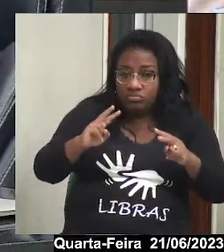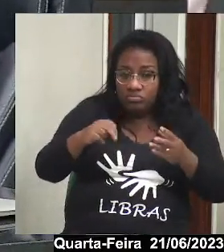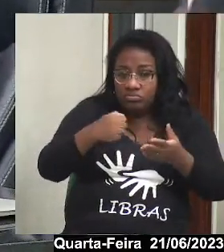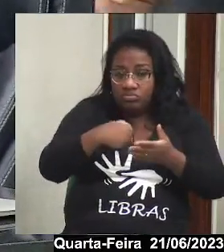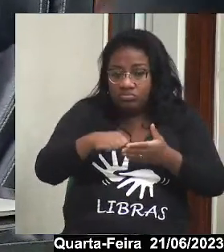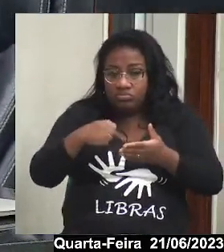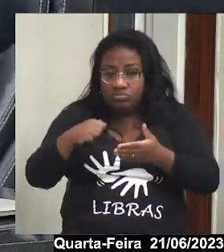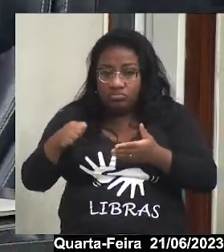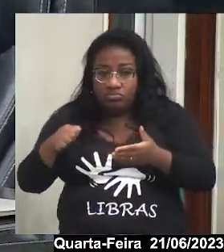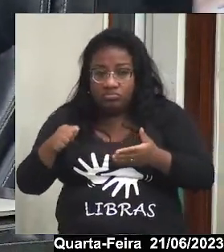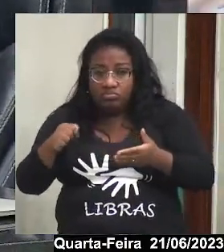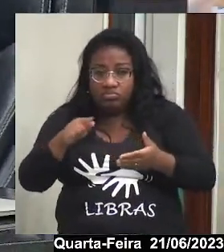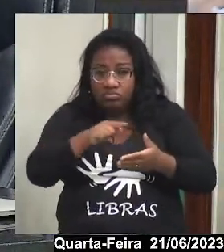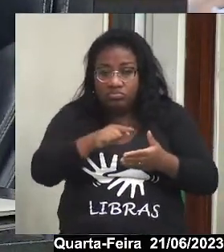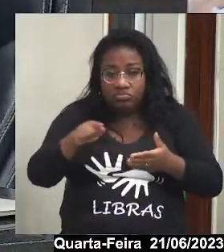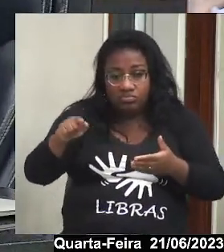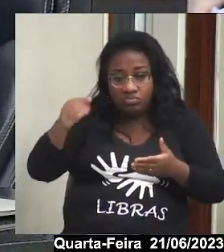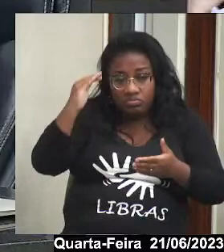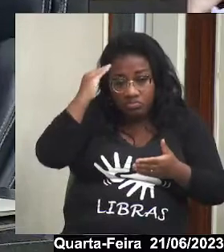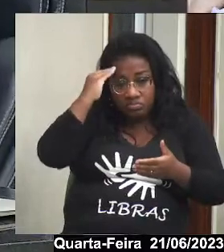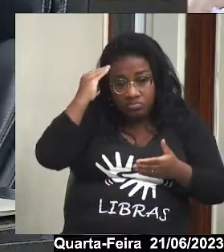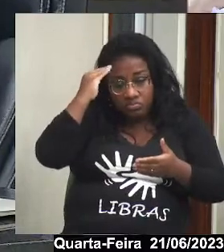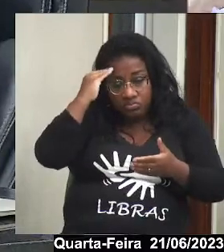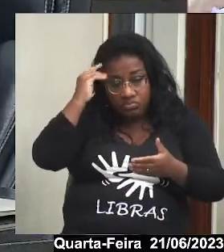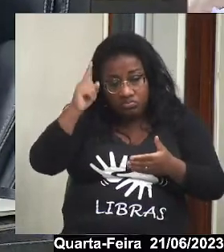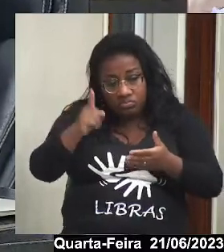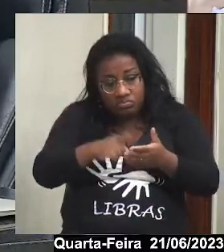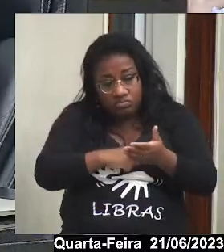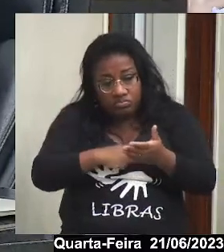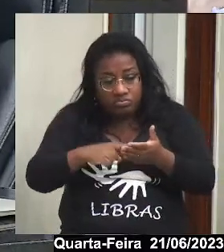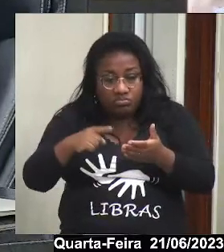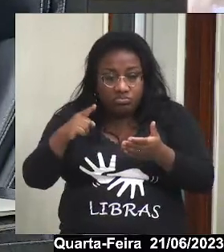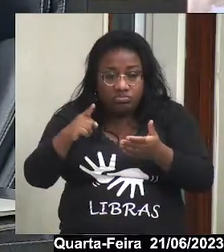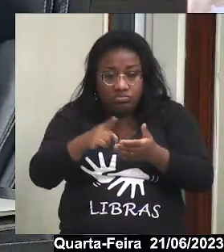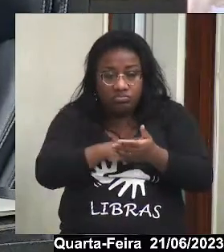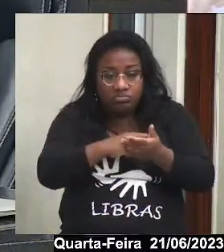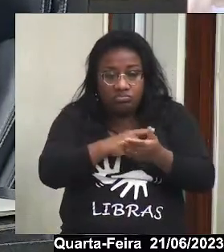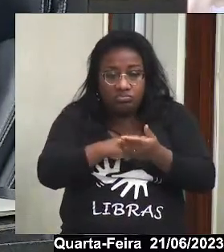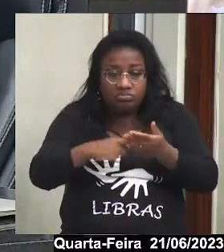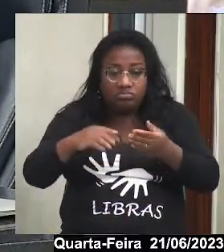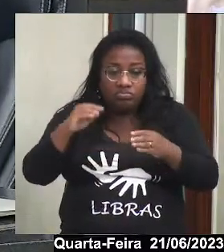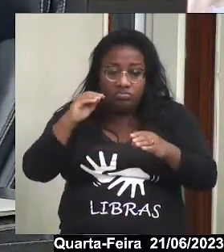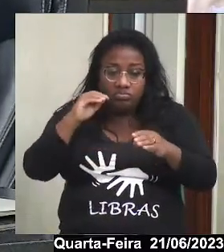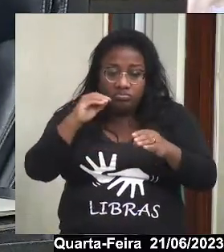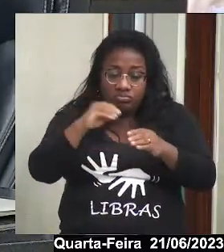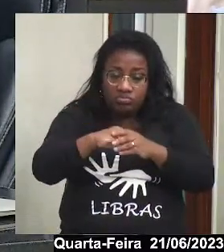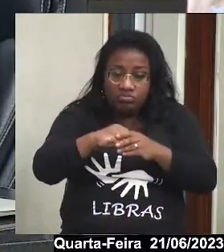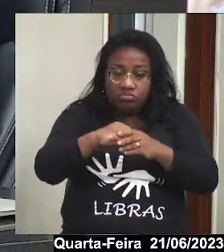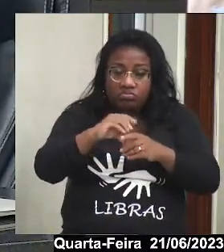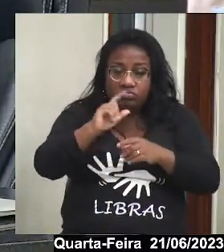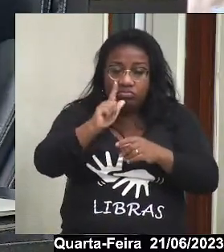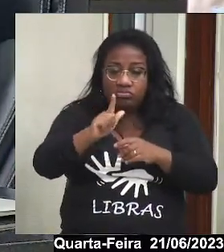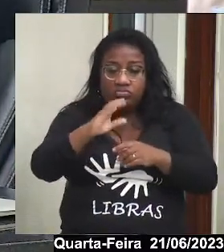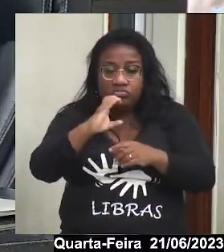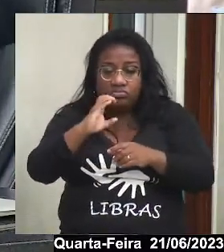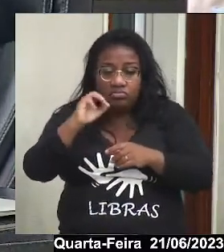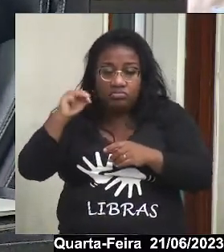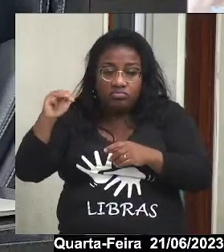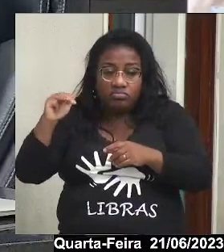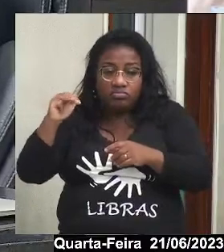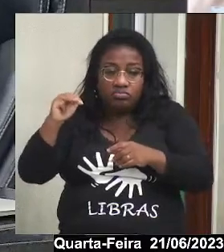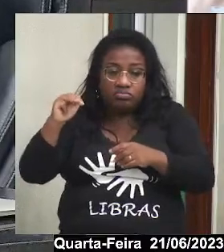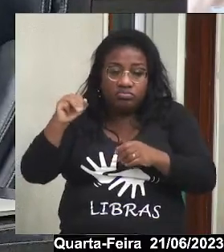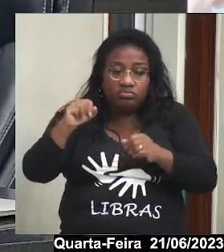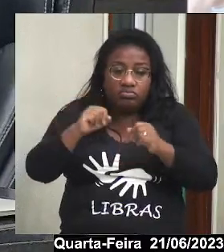decoração como essa. Só para vocês entenderem, daqui a pouco eu vou votar uma moção da guarda, né? Que 4